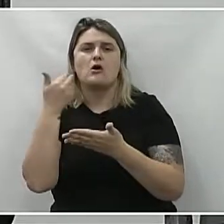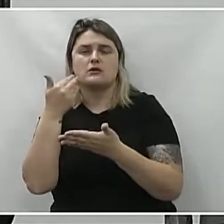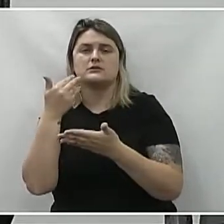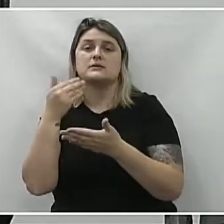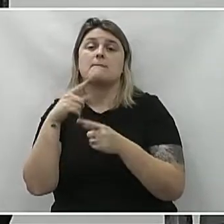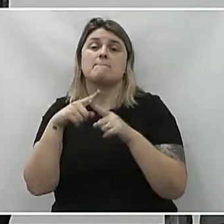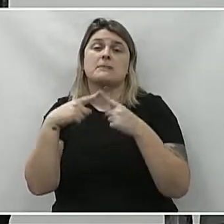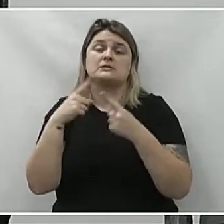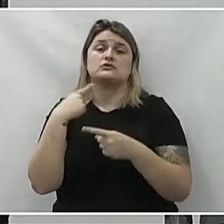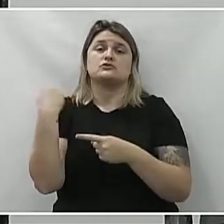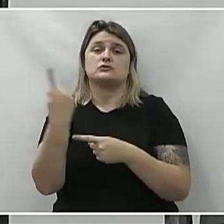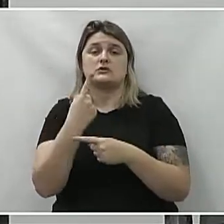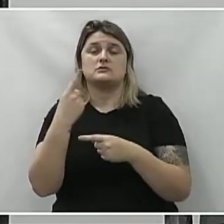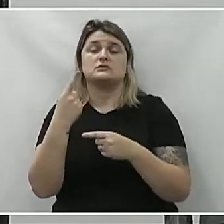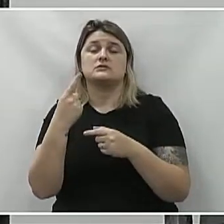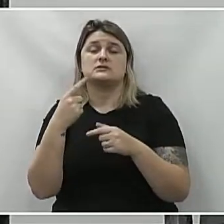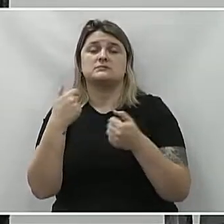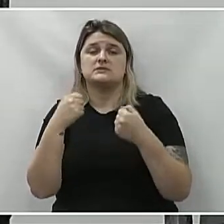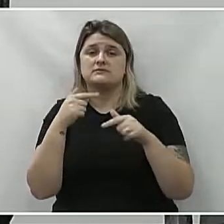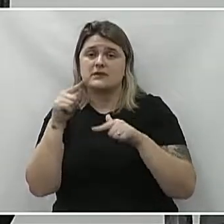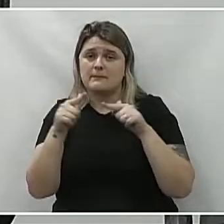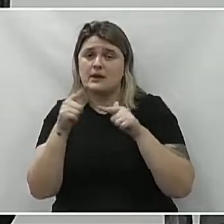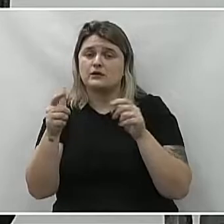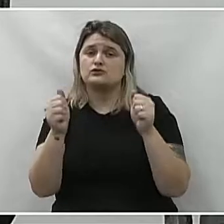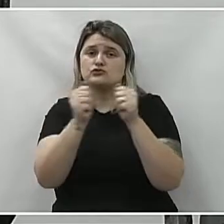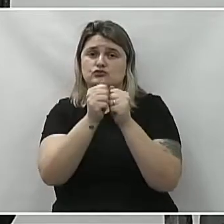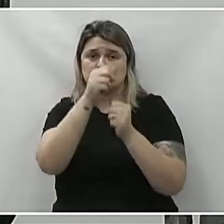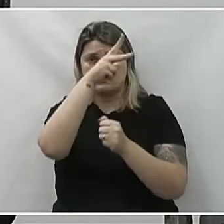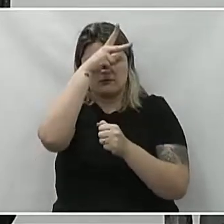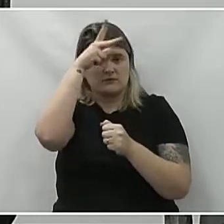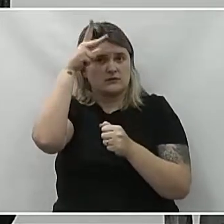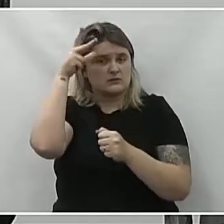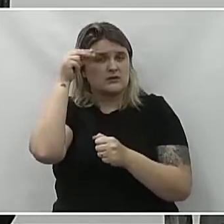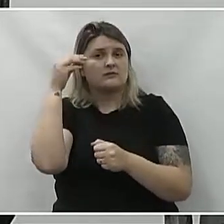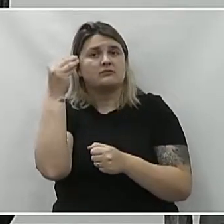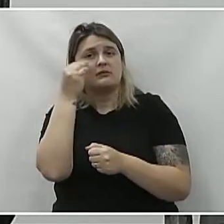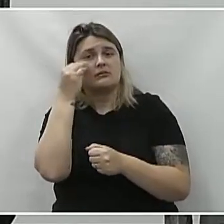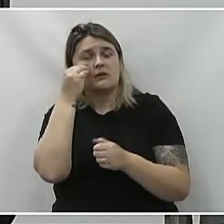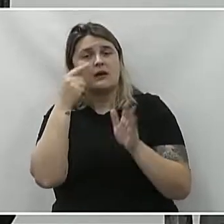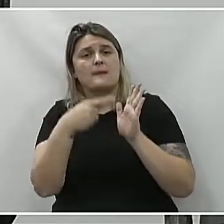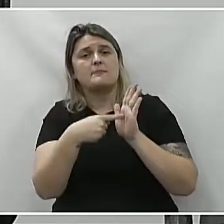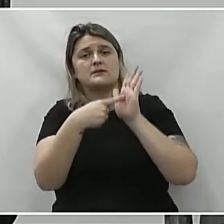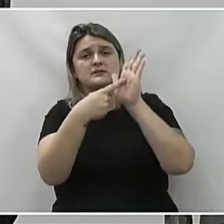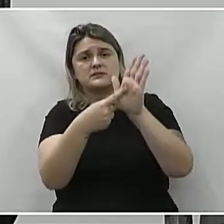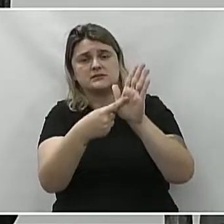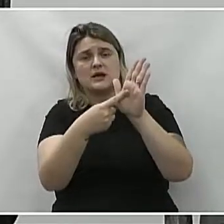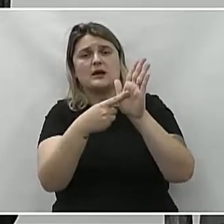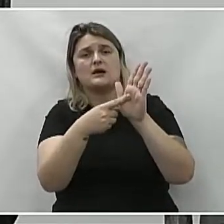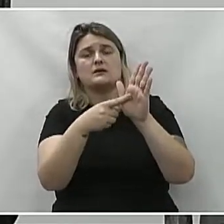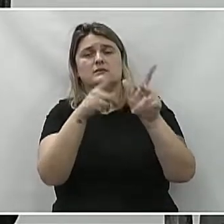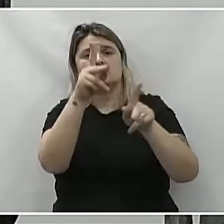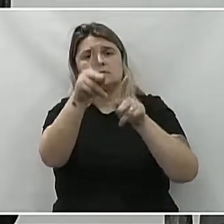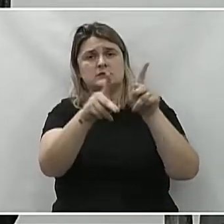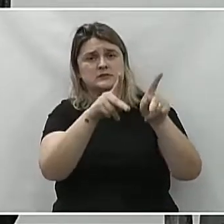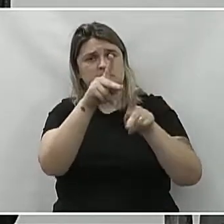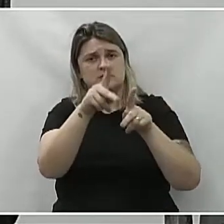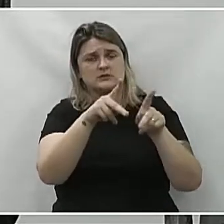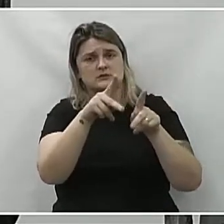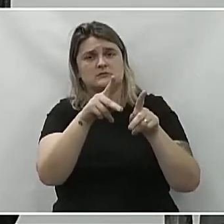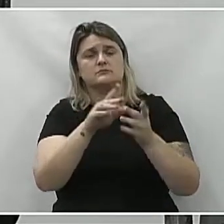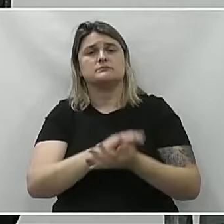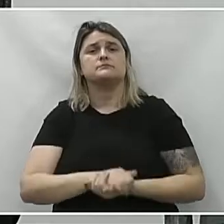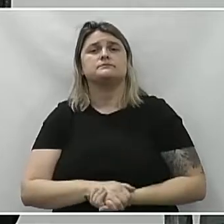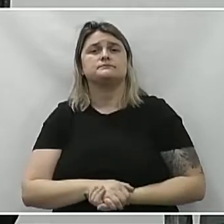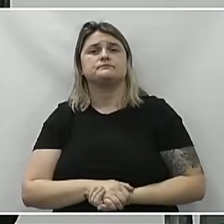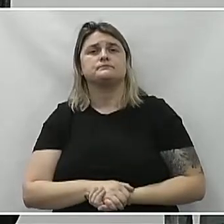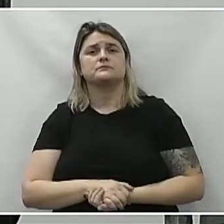um trabalho junto ao executivo para estar também apresentando a toda a população essa